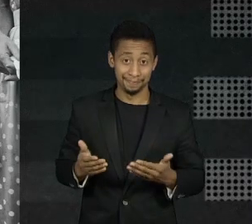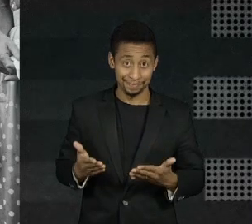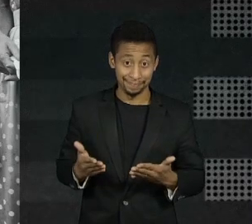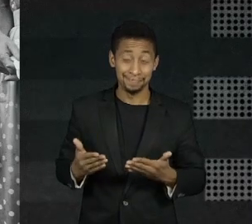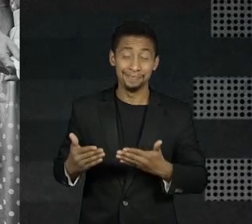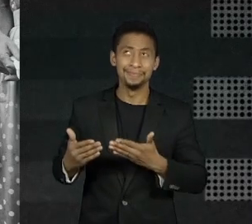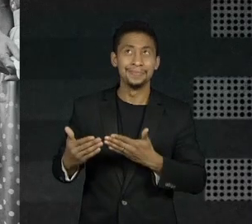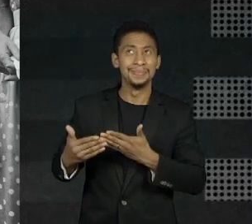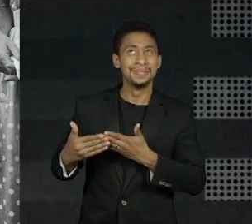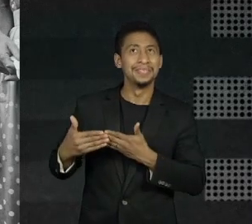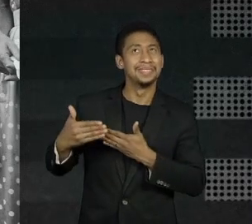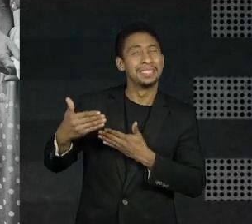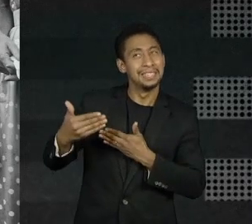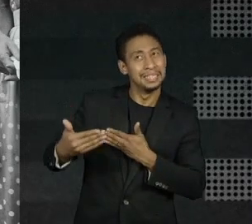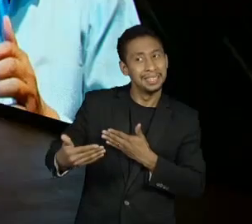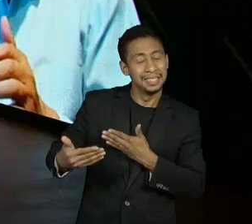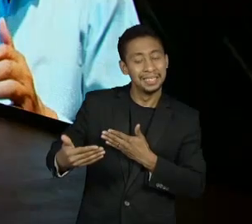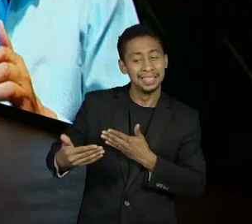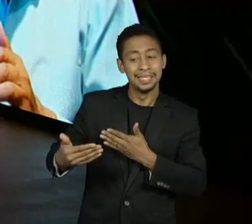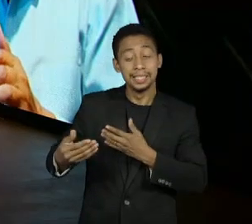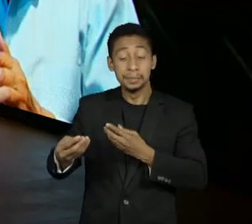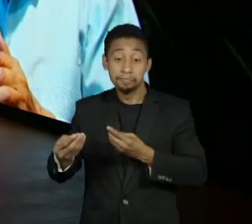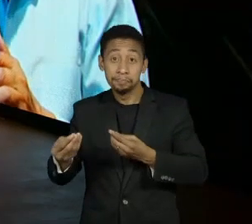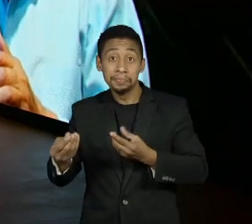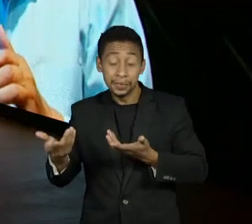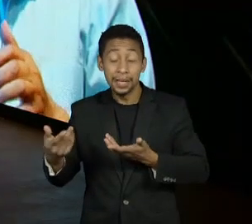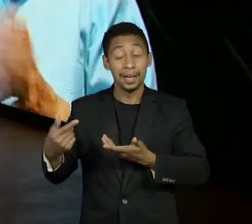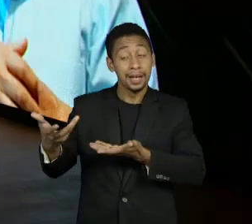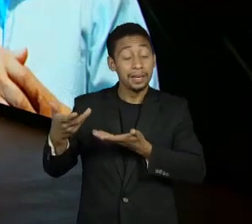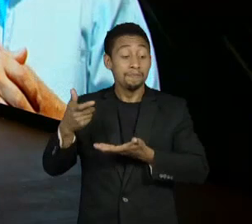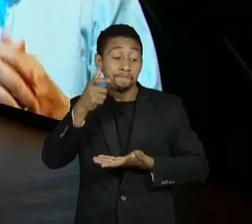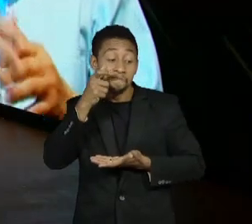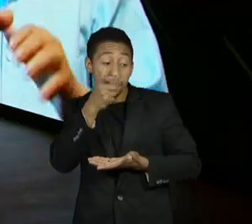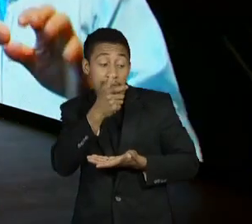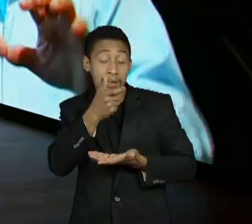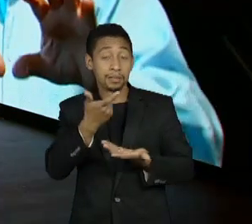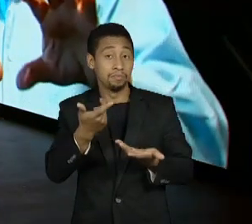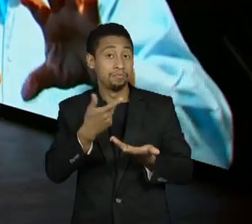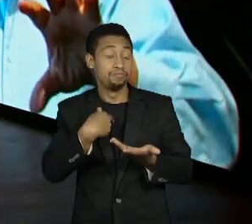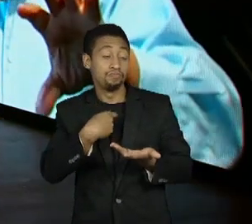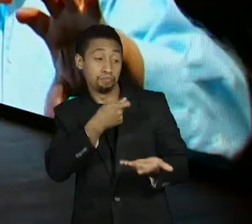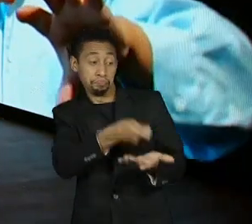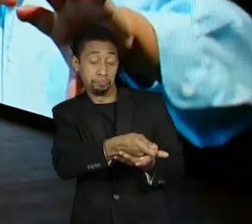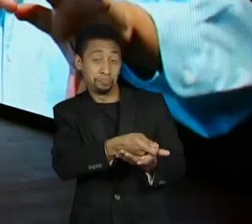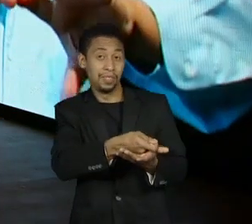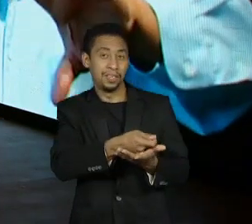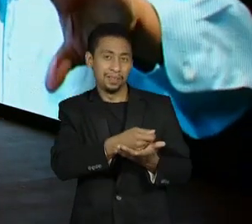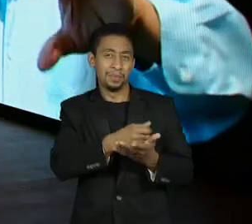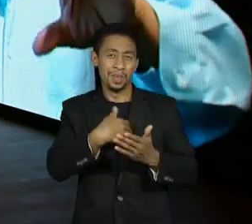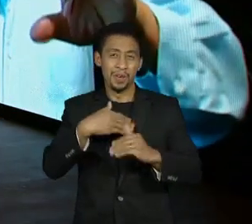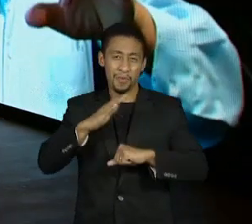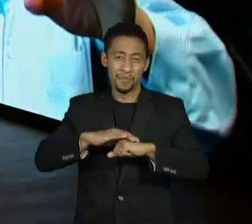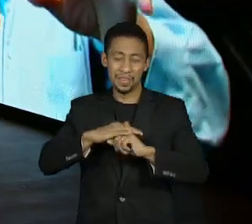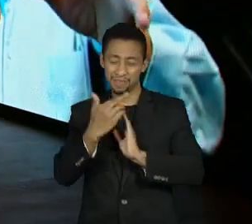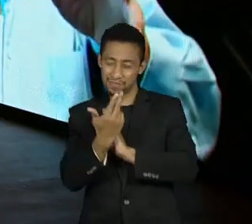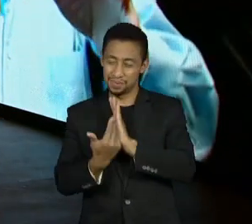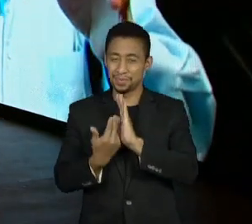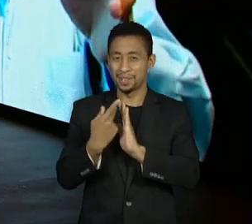Dei para ele a possibilidade de comprar o Piteco, porque ele, naquele tempo, tinha virado